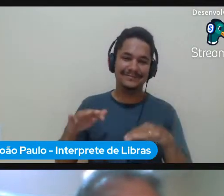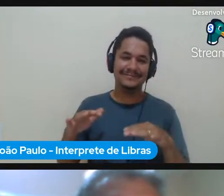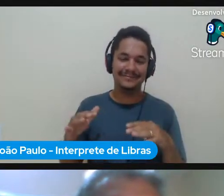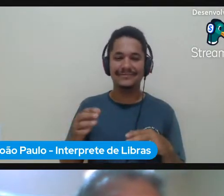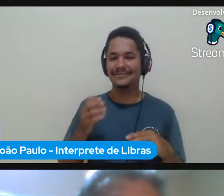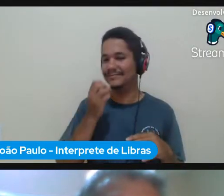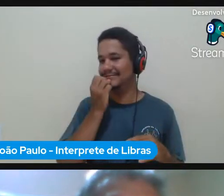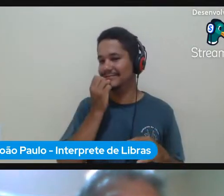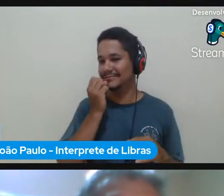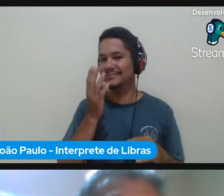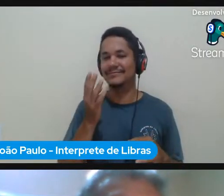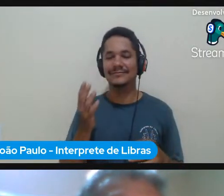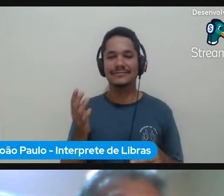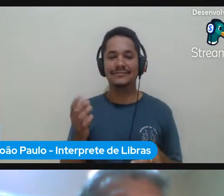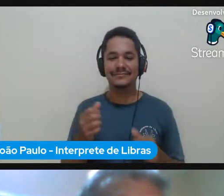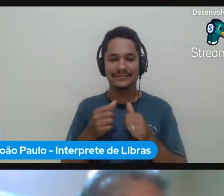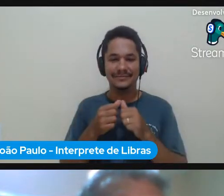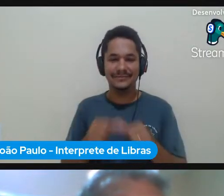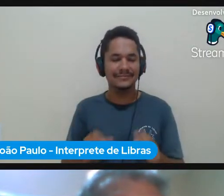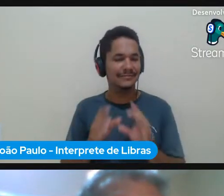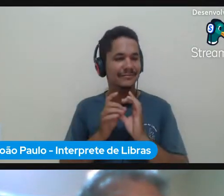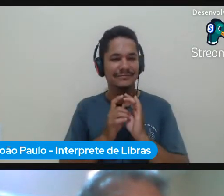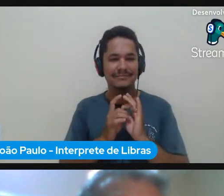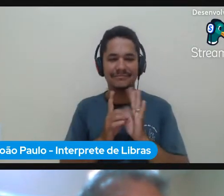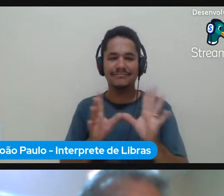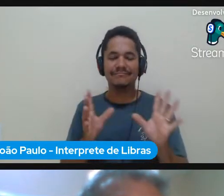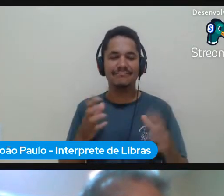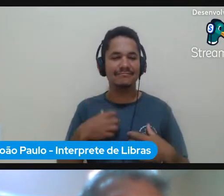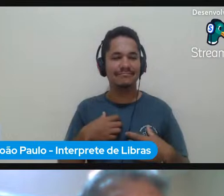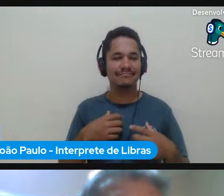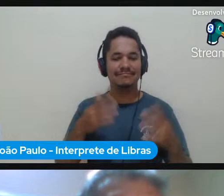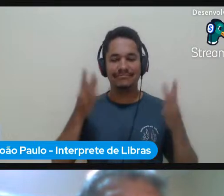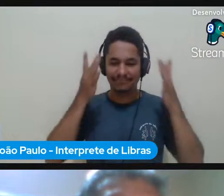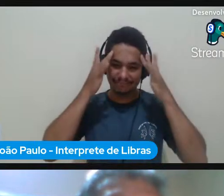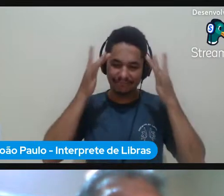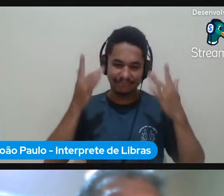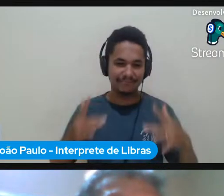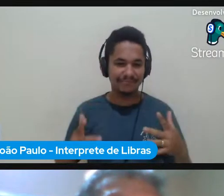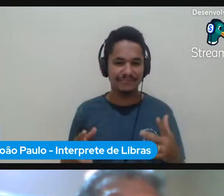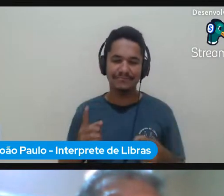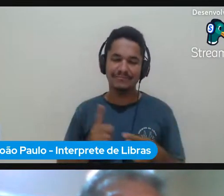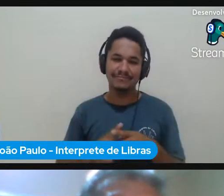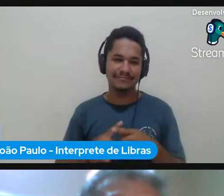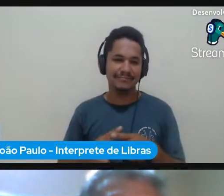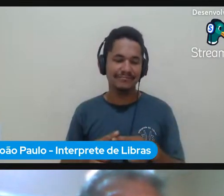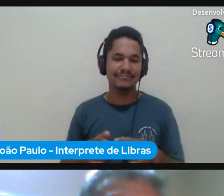Me deixe, eu fico à vontade, porque a gente alcançar